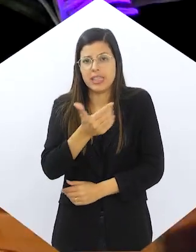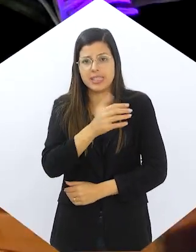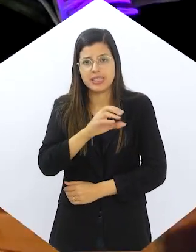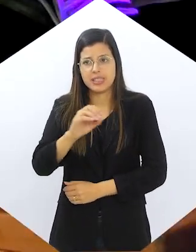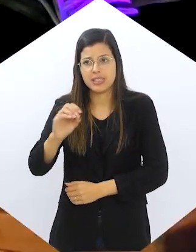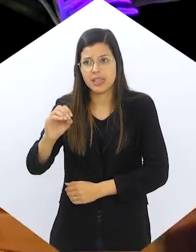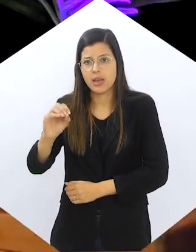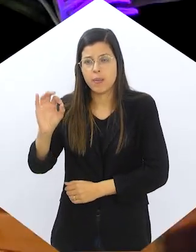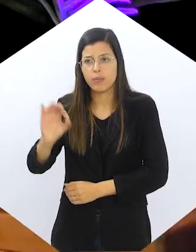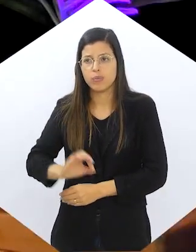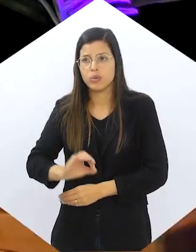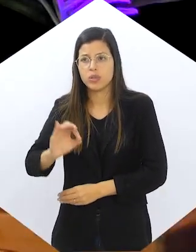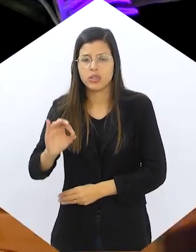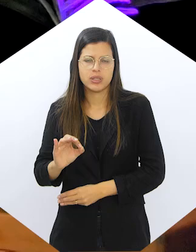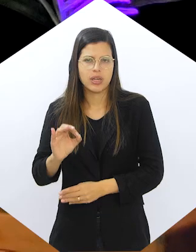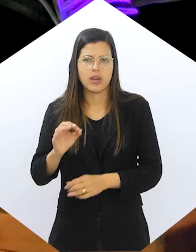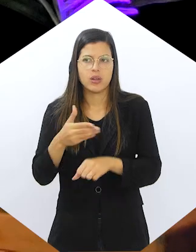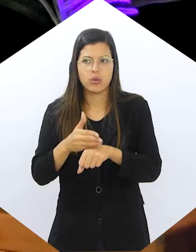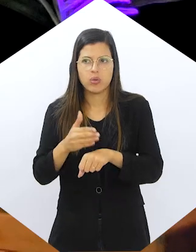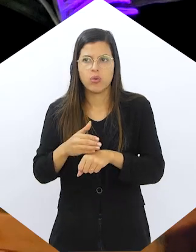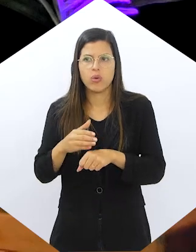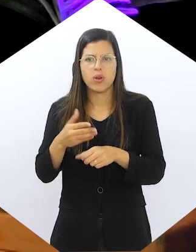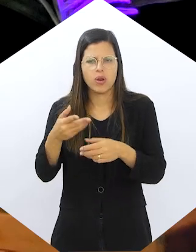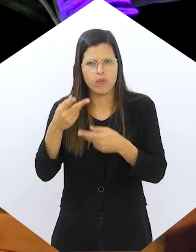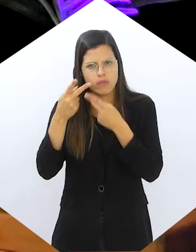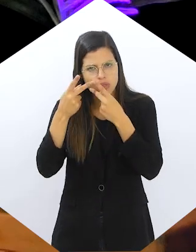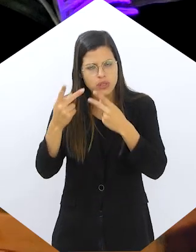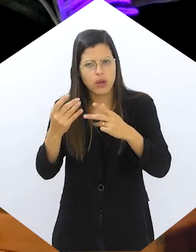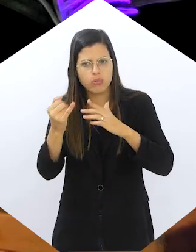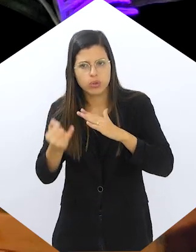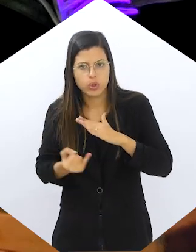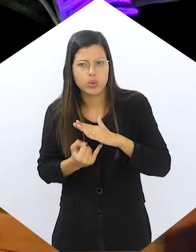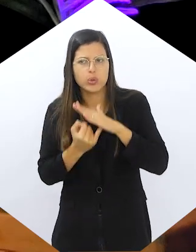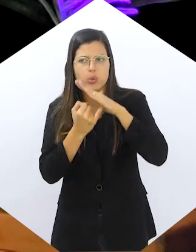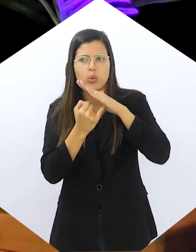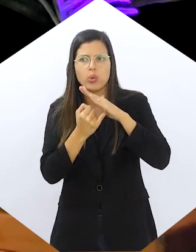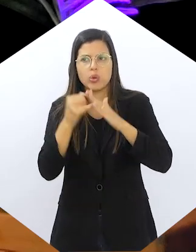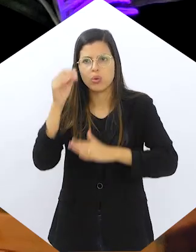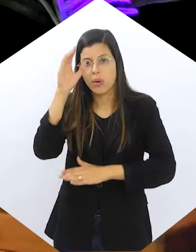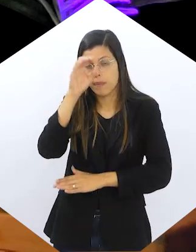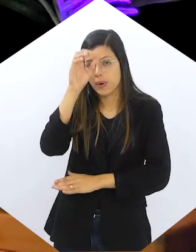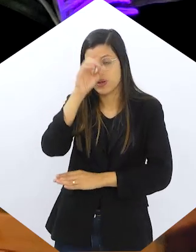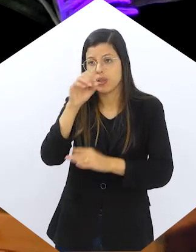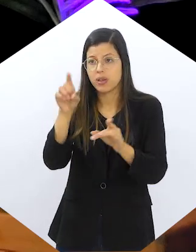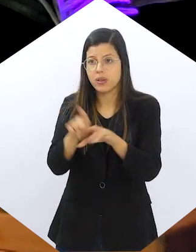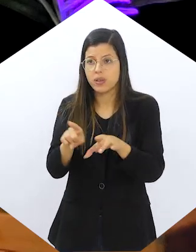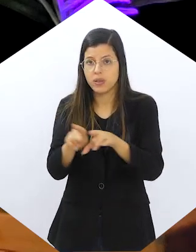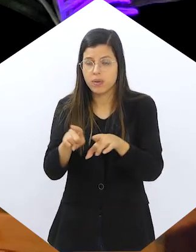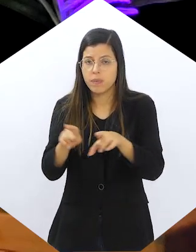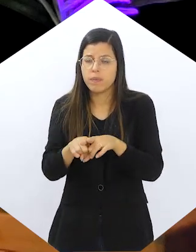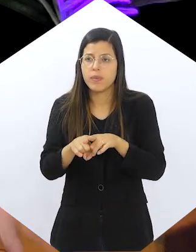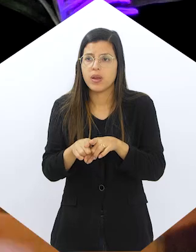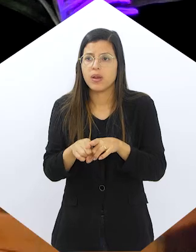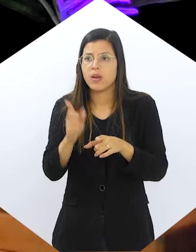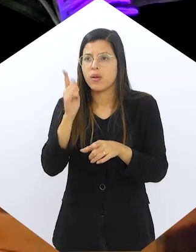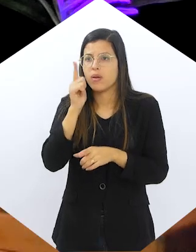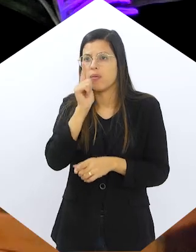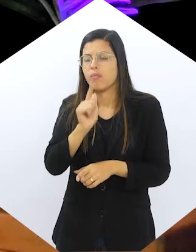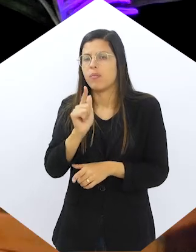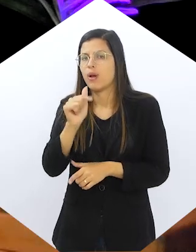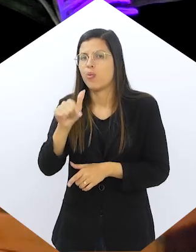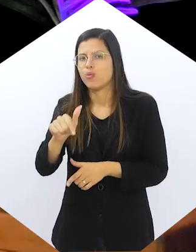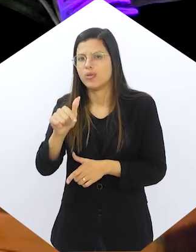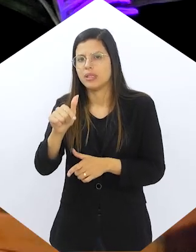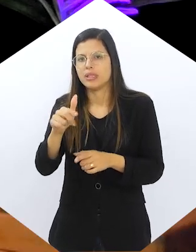100%, eu falo isso porque eu fui no Instituto Admax, eu conversei, fui aprender também até para poder